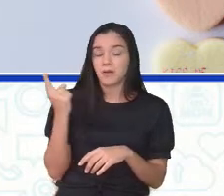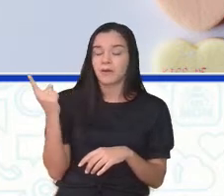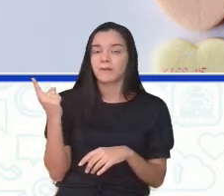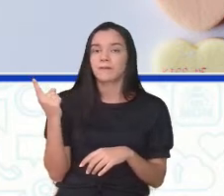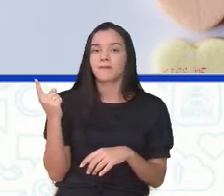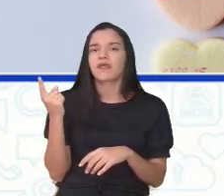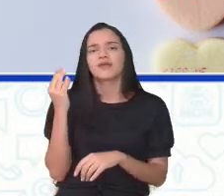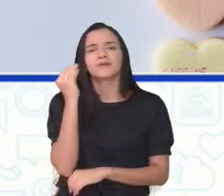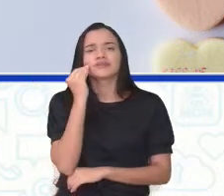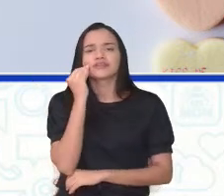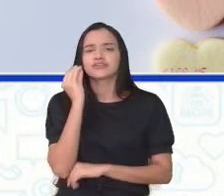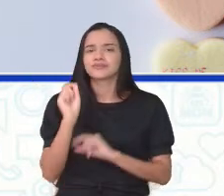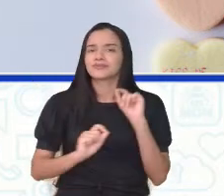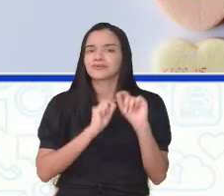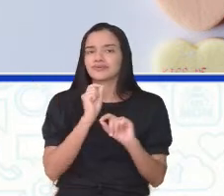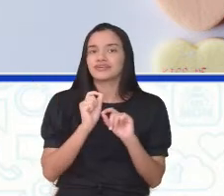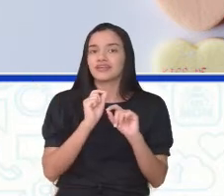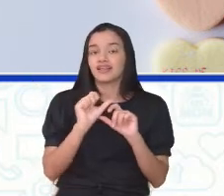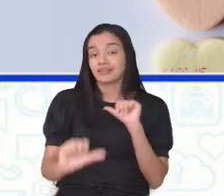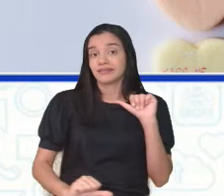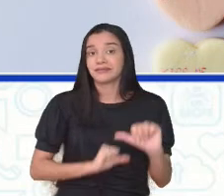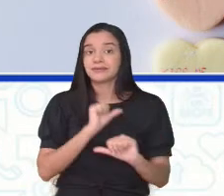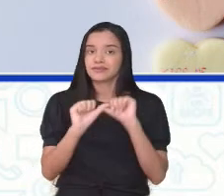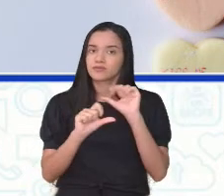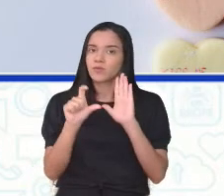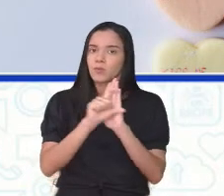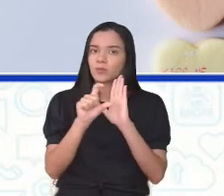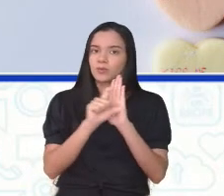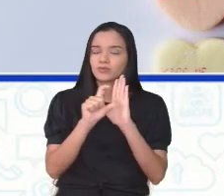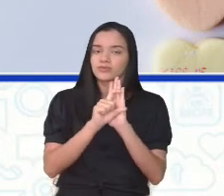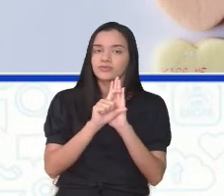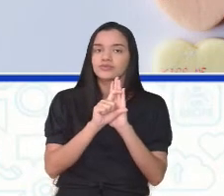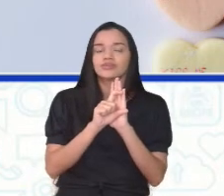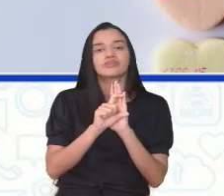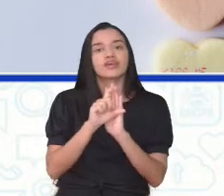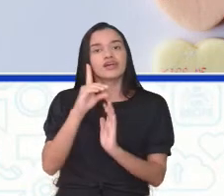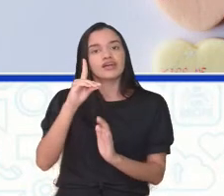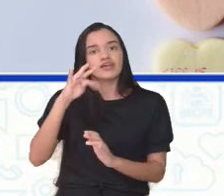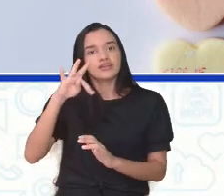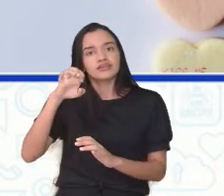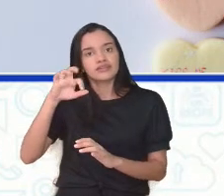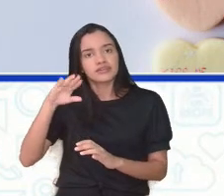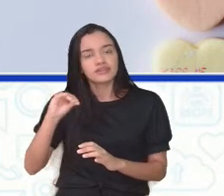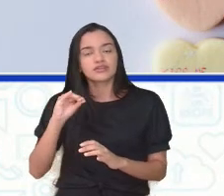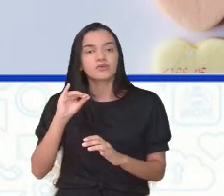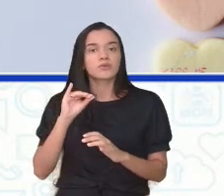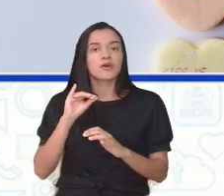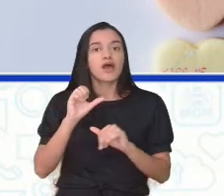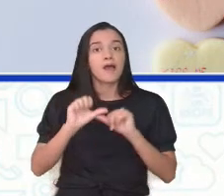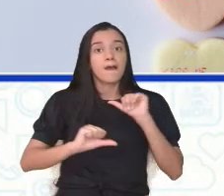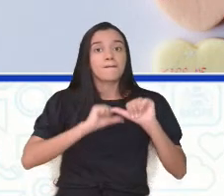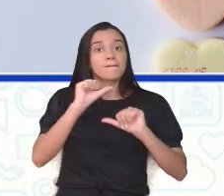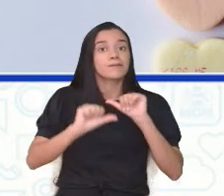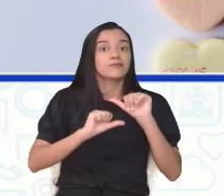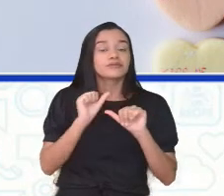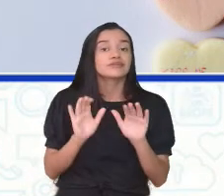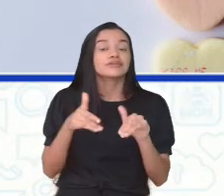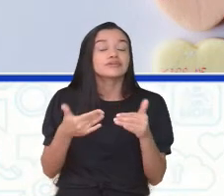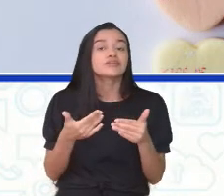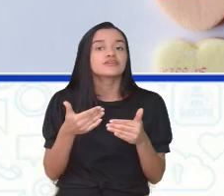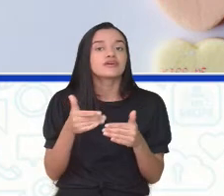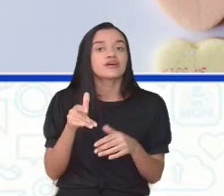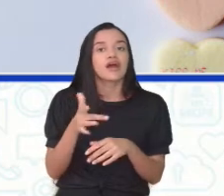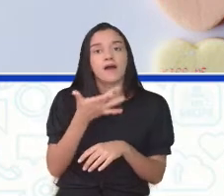uma tentativa, é a transformação desse trecho em discurso direto. Primeira mudança, eu passo o narrador de